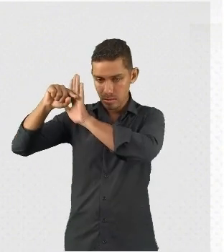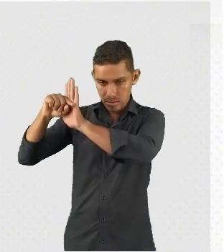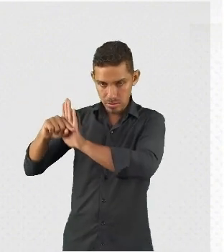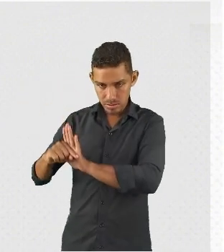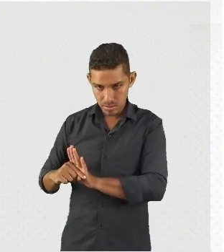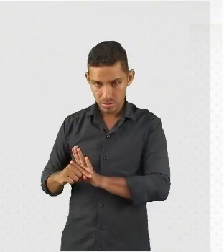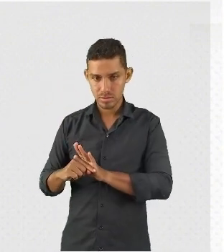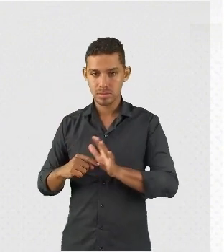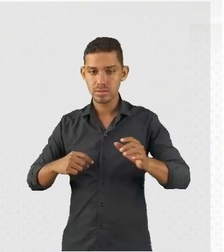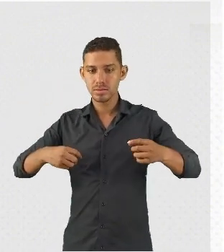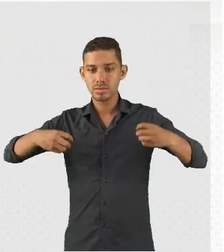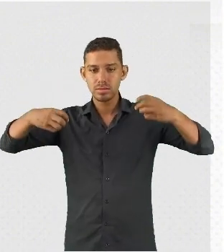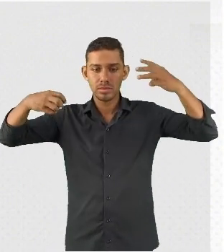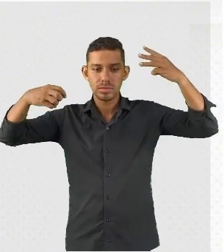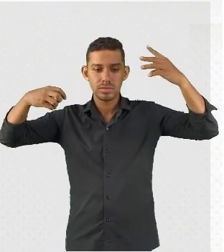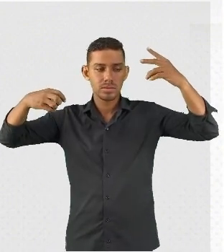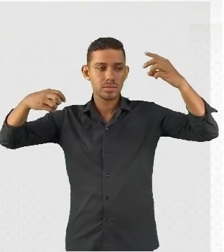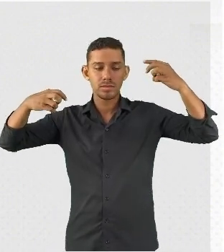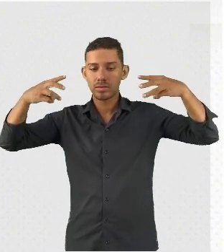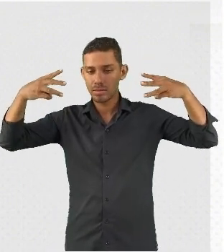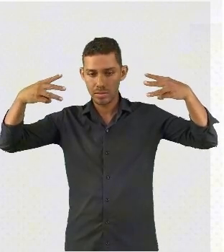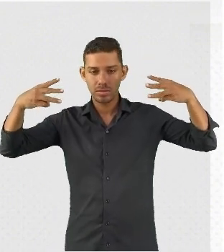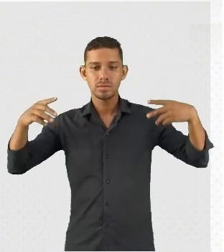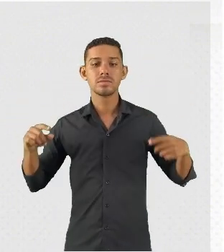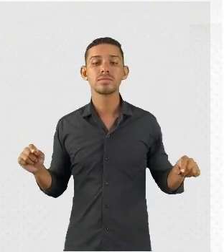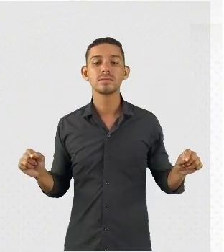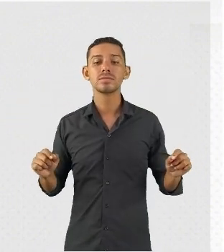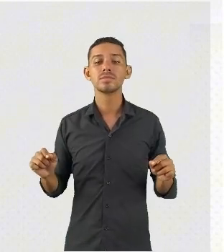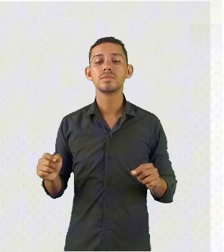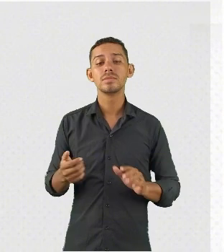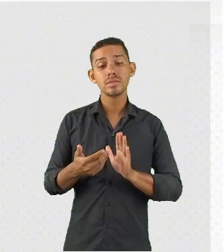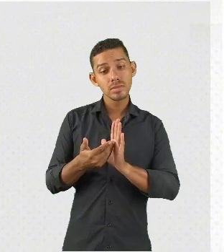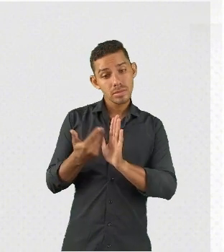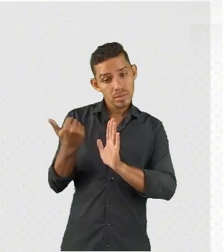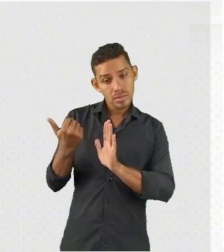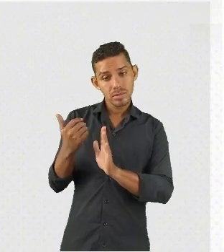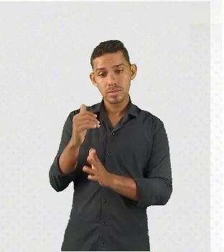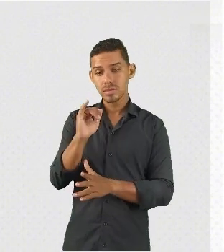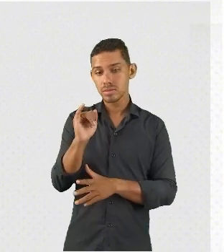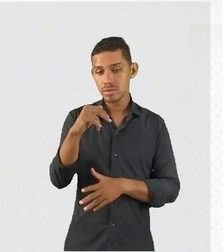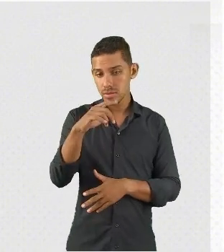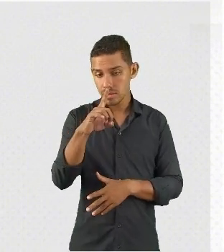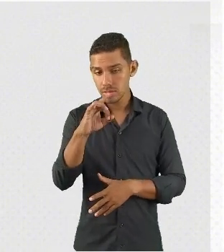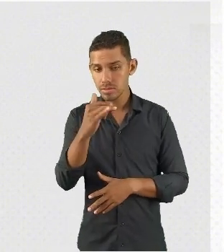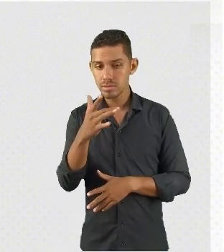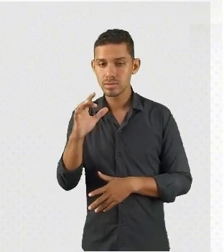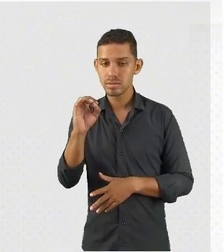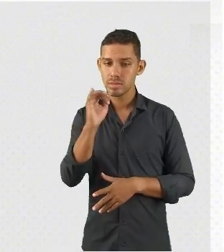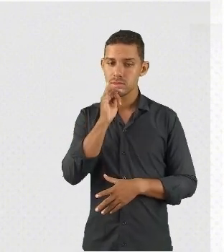o indutor, o induzido que está aqui polarizado volta a ficar assim, ó.